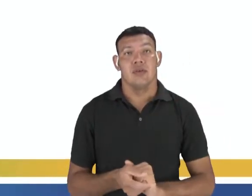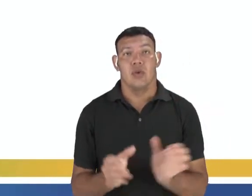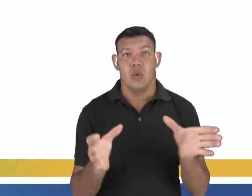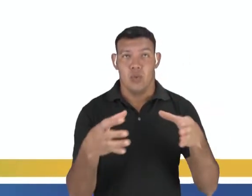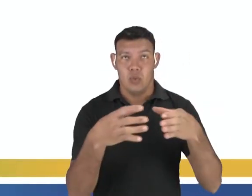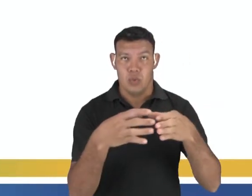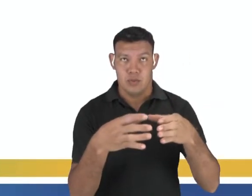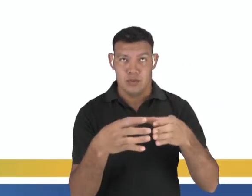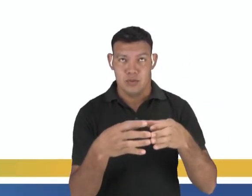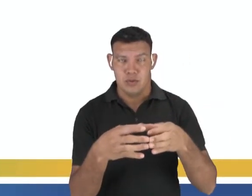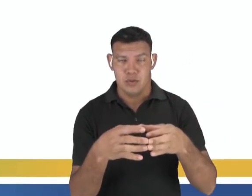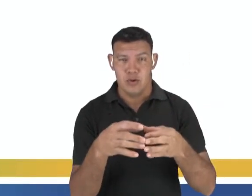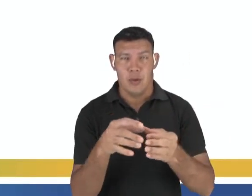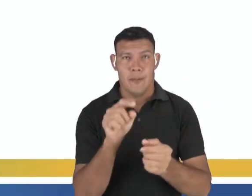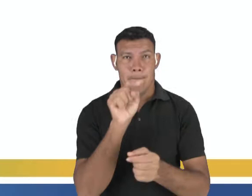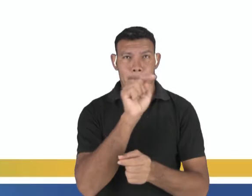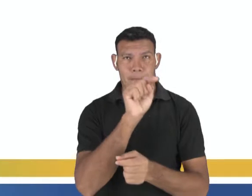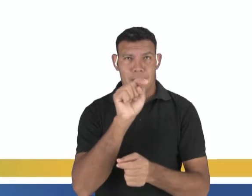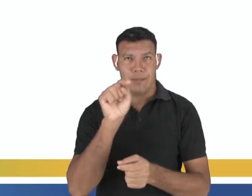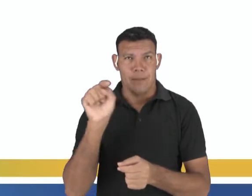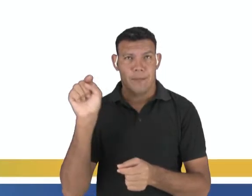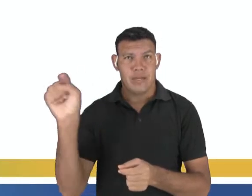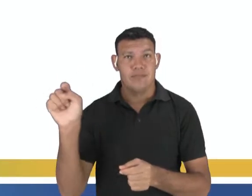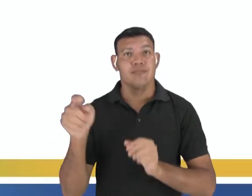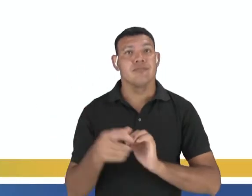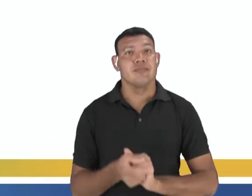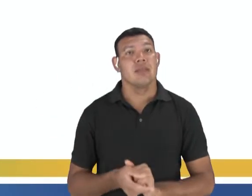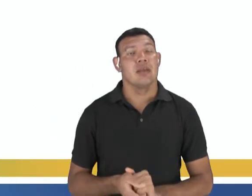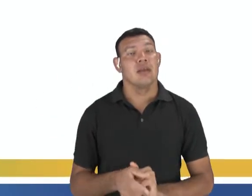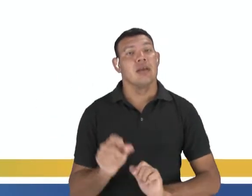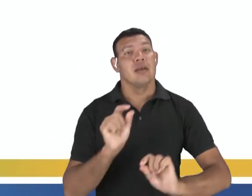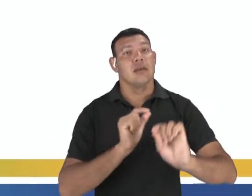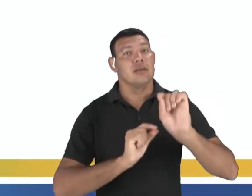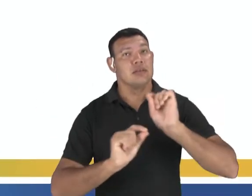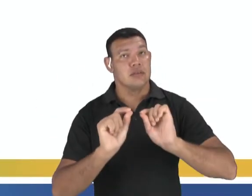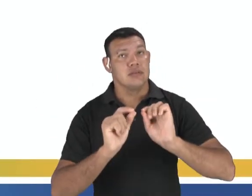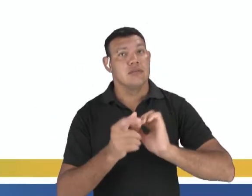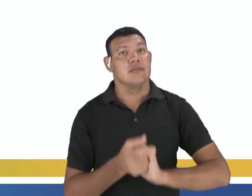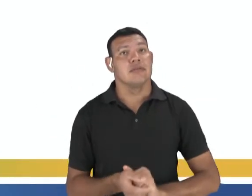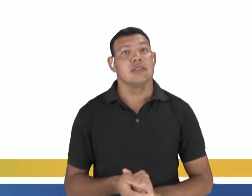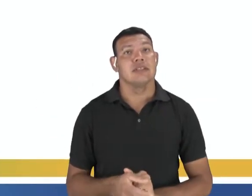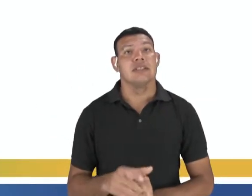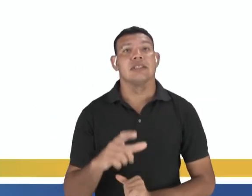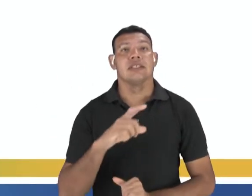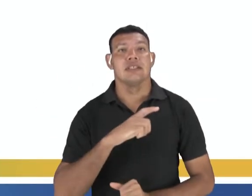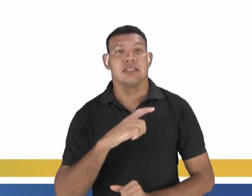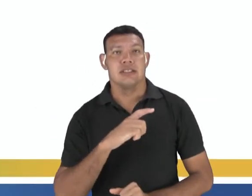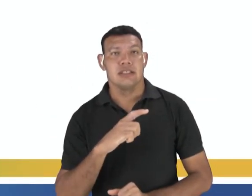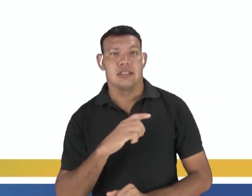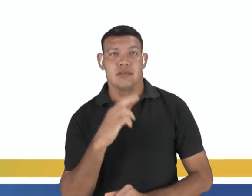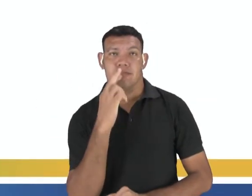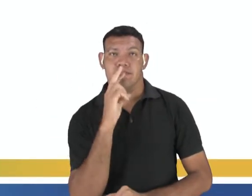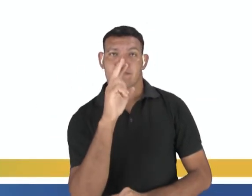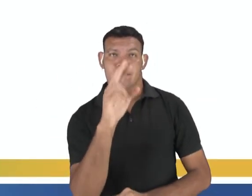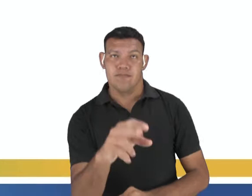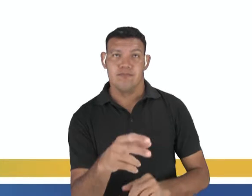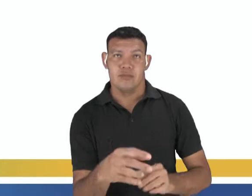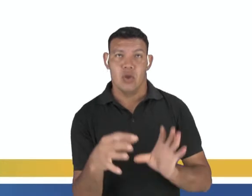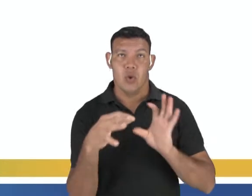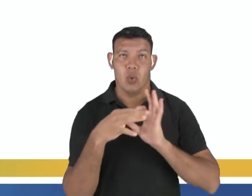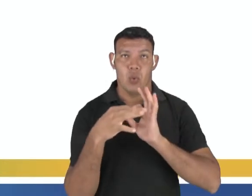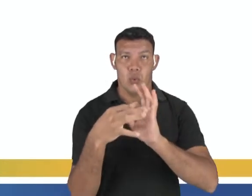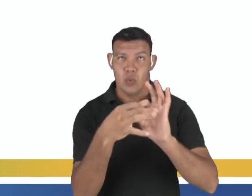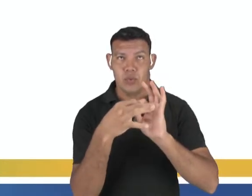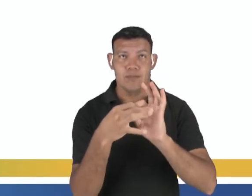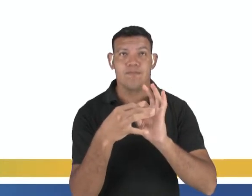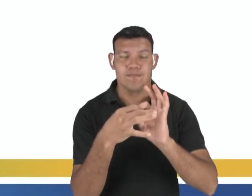o círculo é a área cuja fronteira é uma circunferência. Então, aqui eu tenho, tá aí